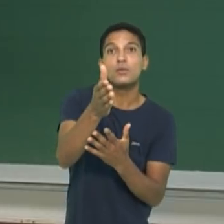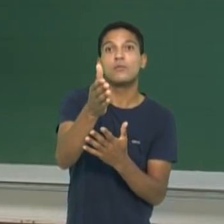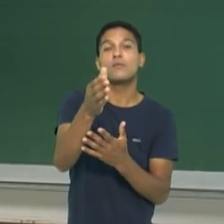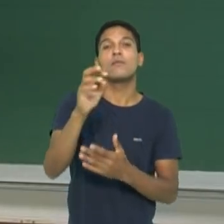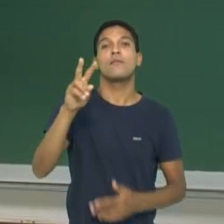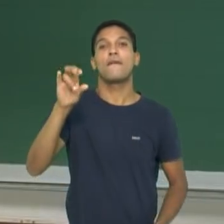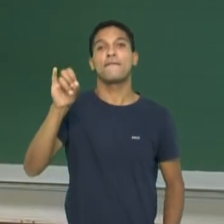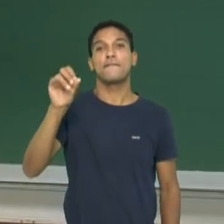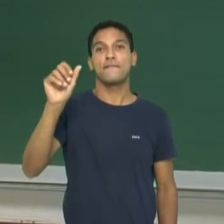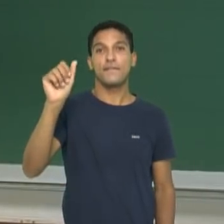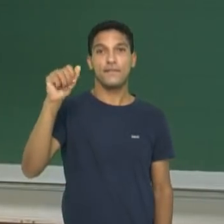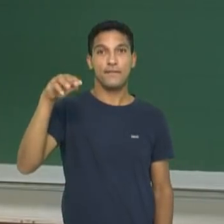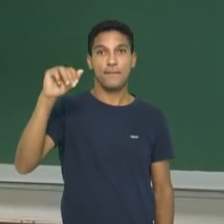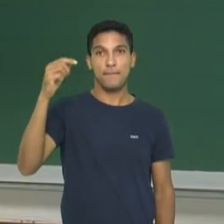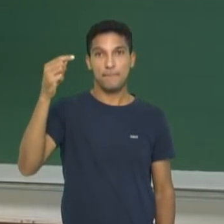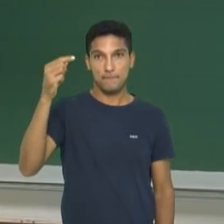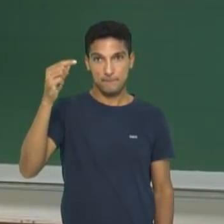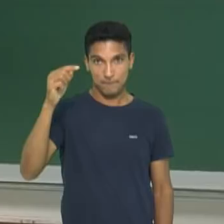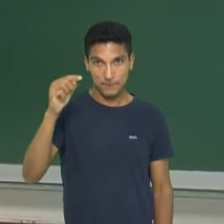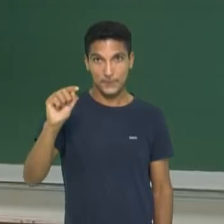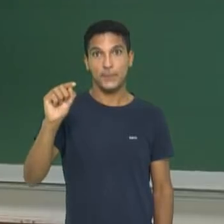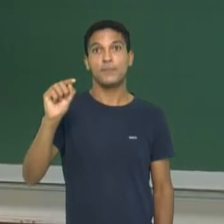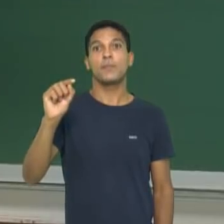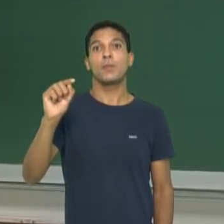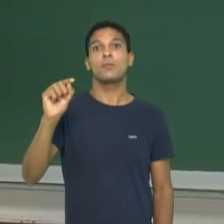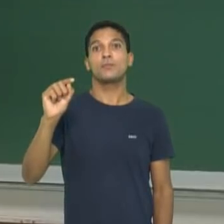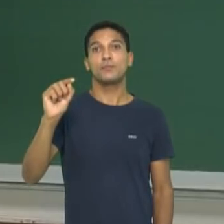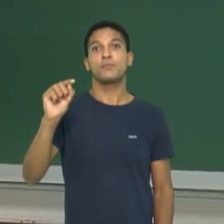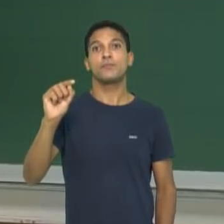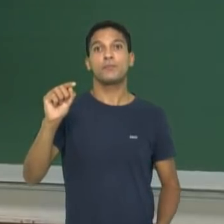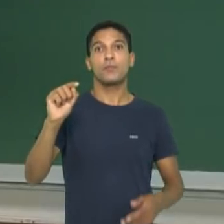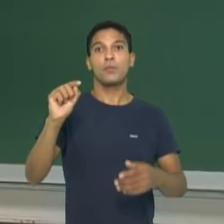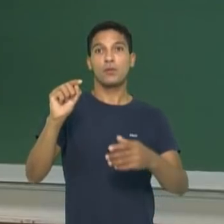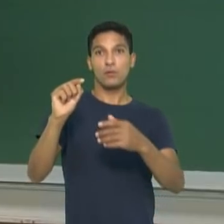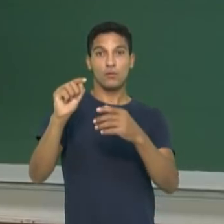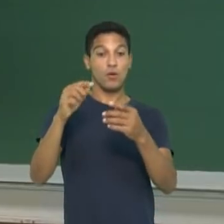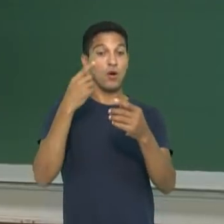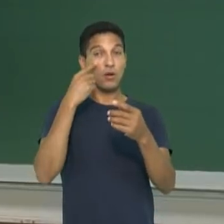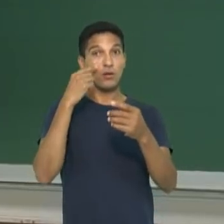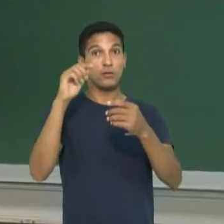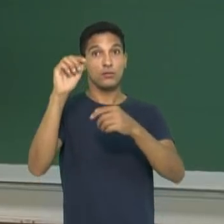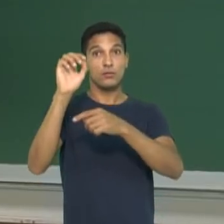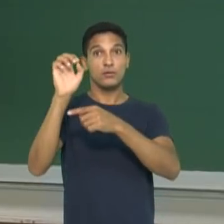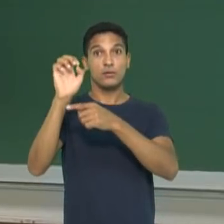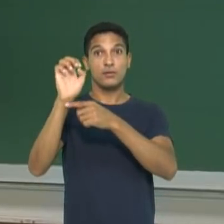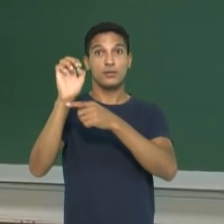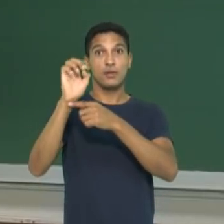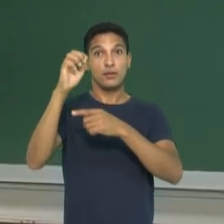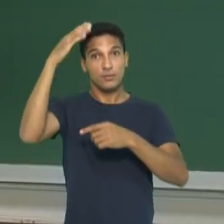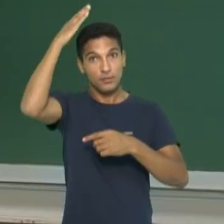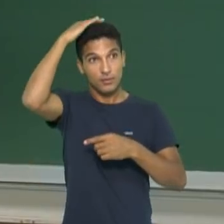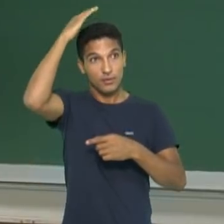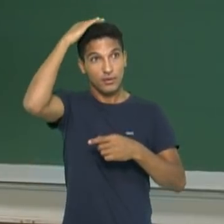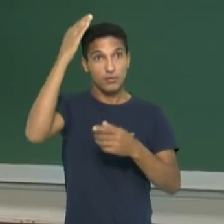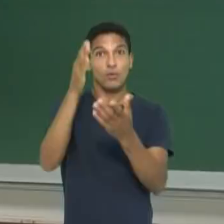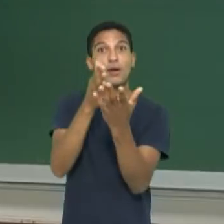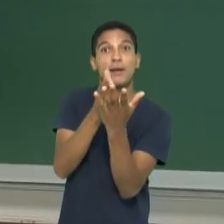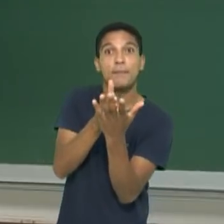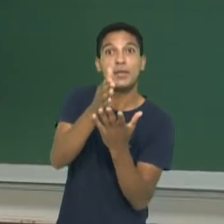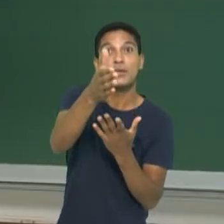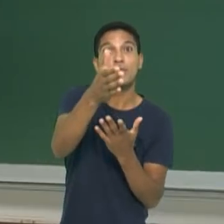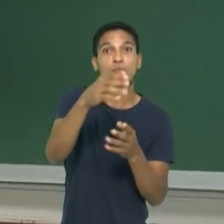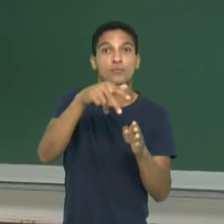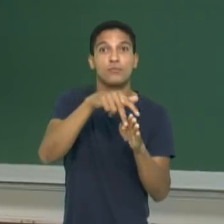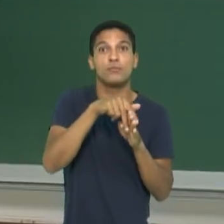urbano e rural que veio com eles. Olha só que bacana, novamente essa imagem que já estava